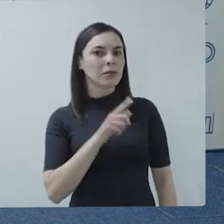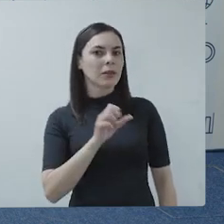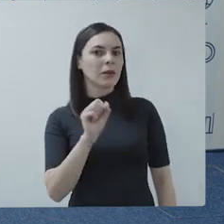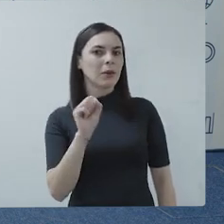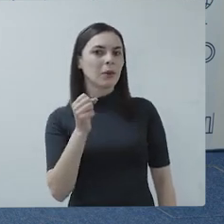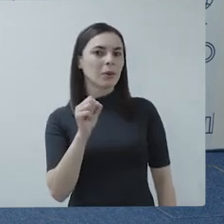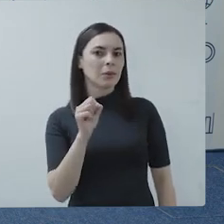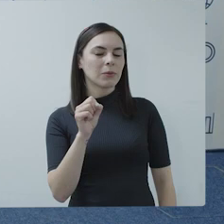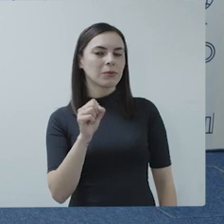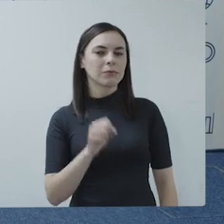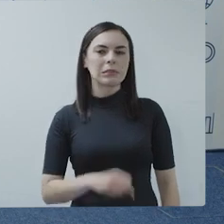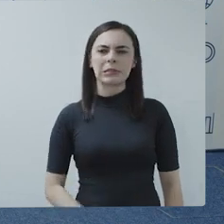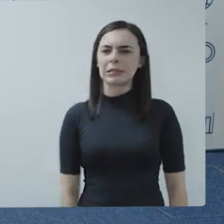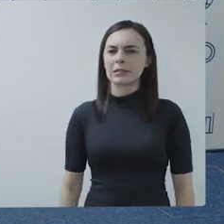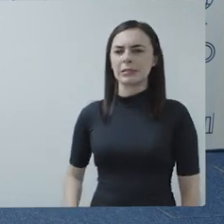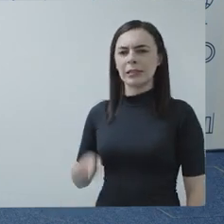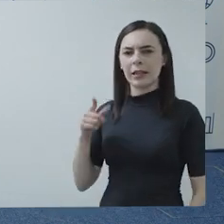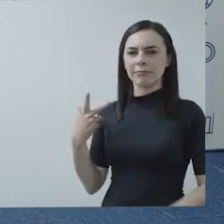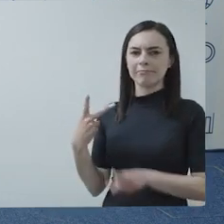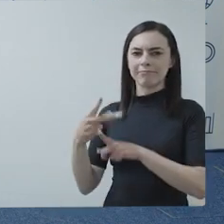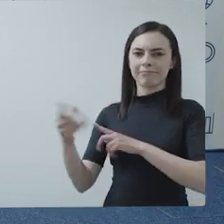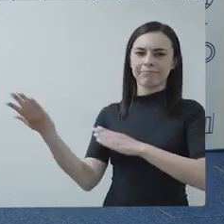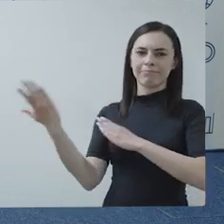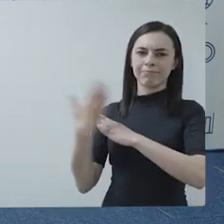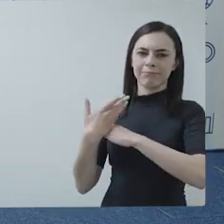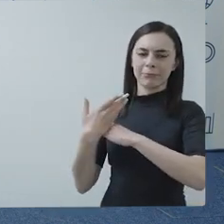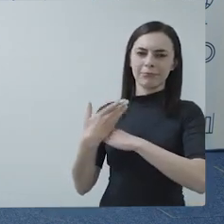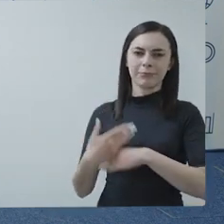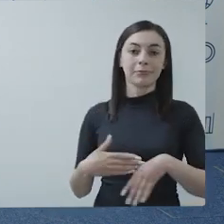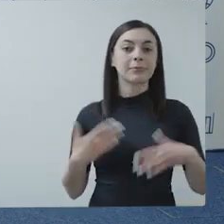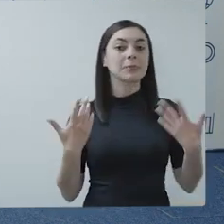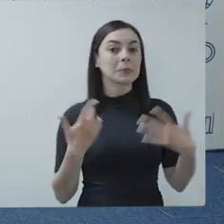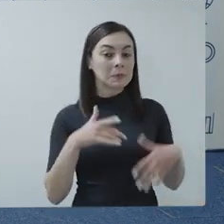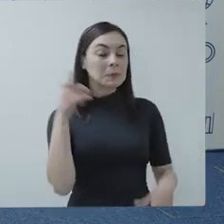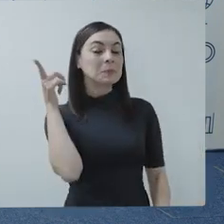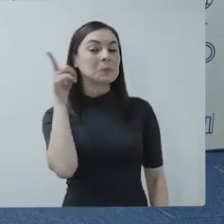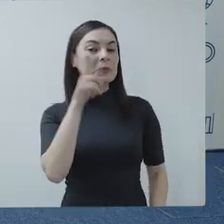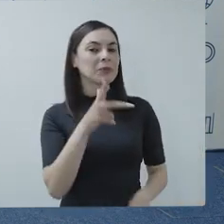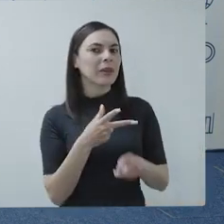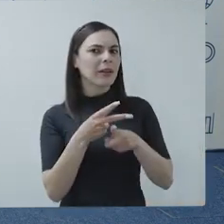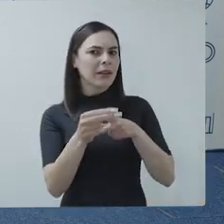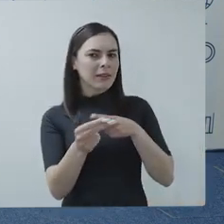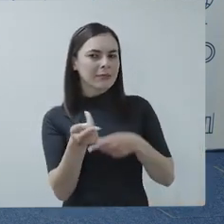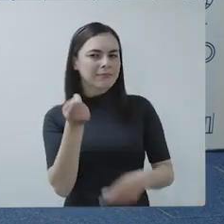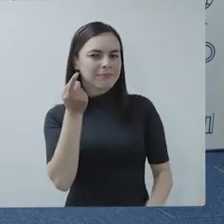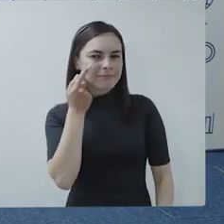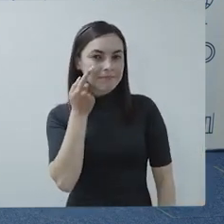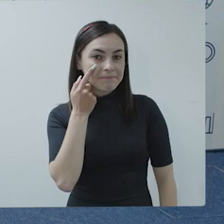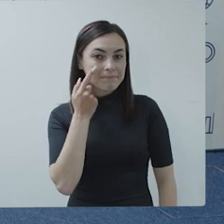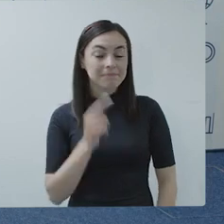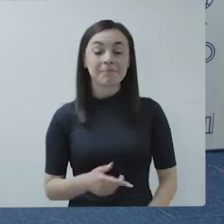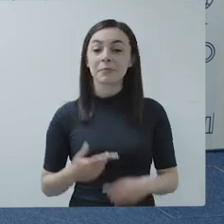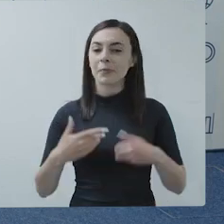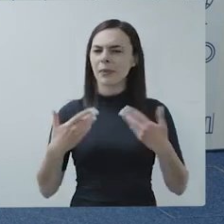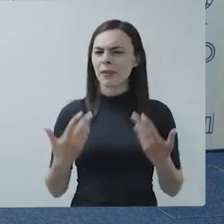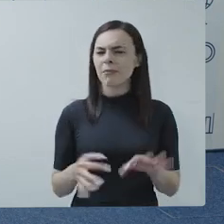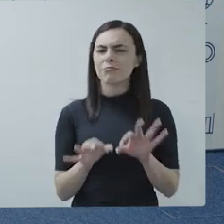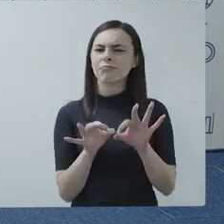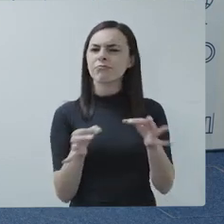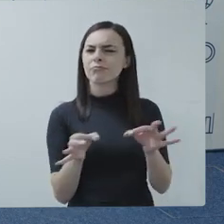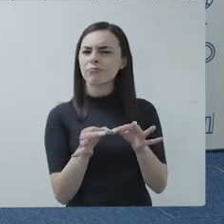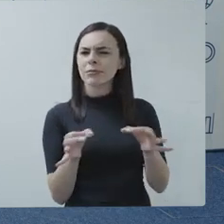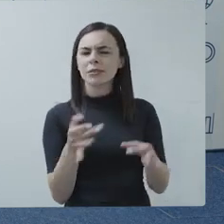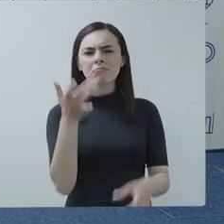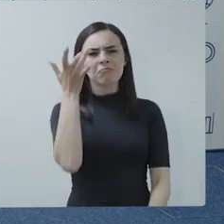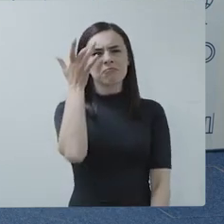oito, professora. A professora Lu ganhou. Consegui ganhar da professora Suelen, viram? Então, assim, é bem simples, mas